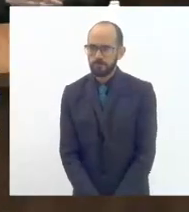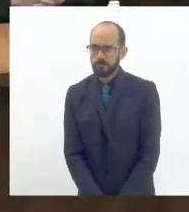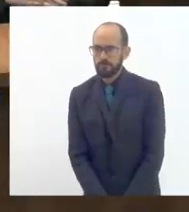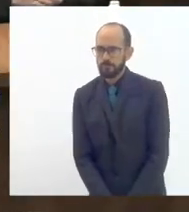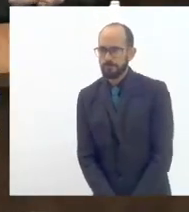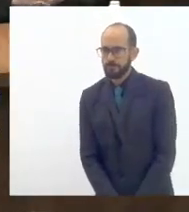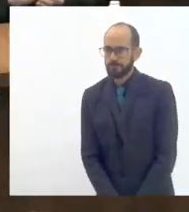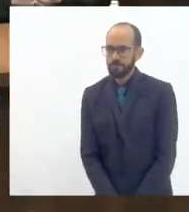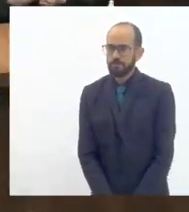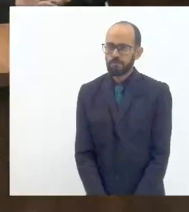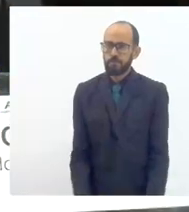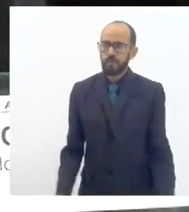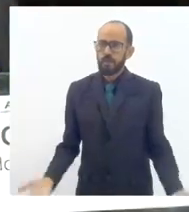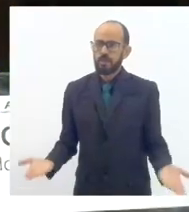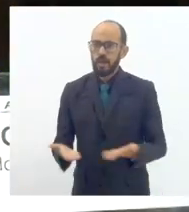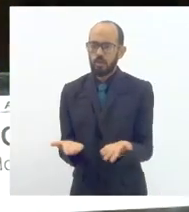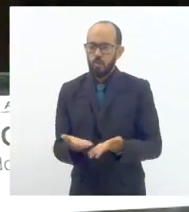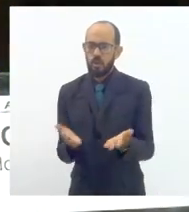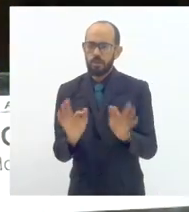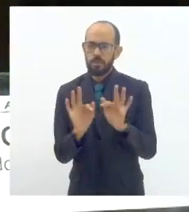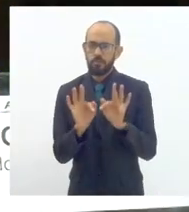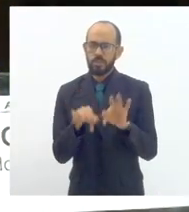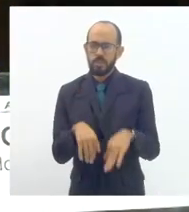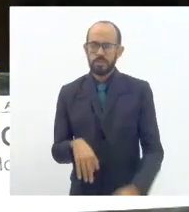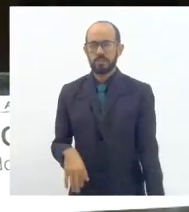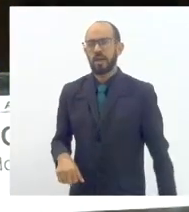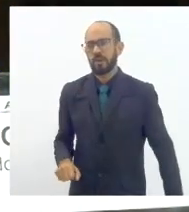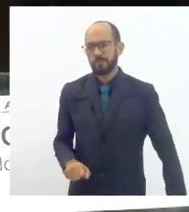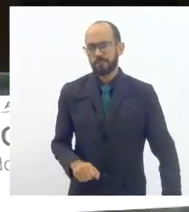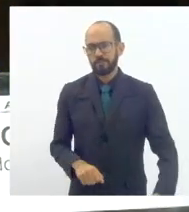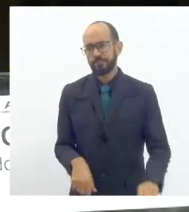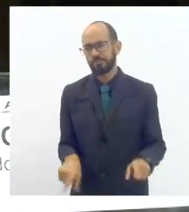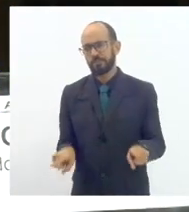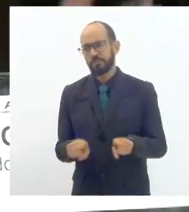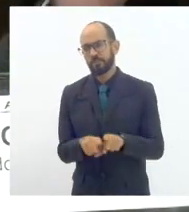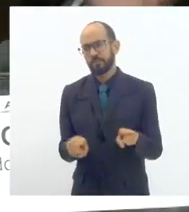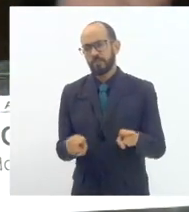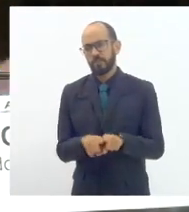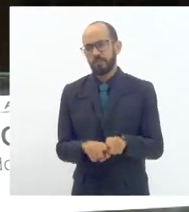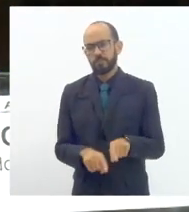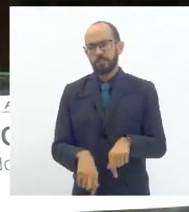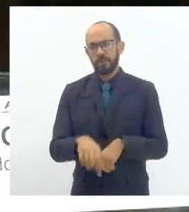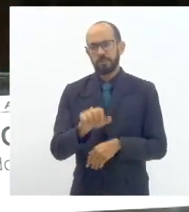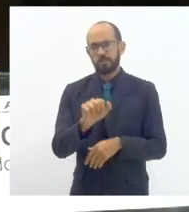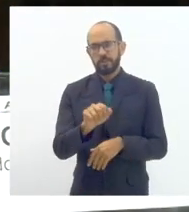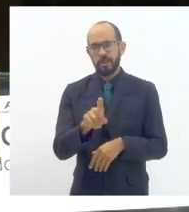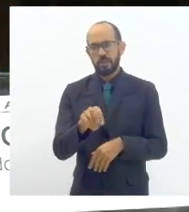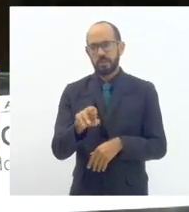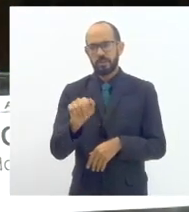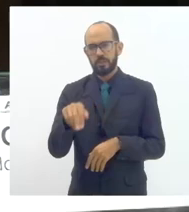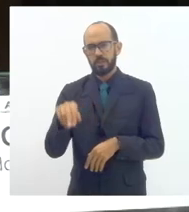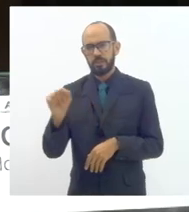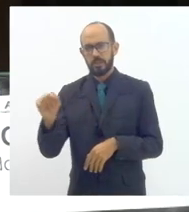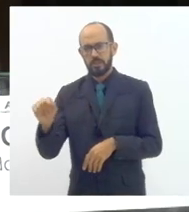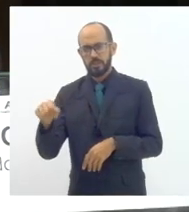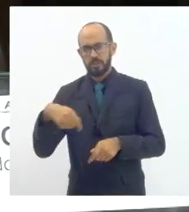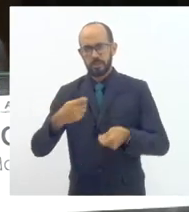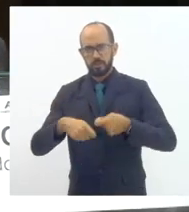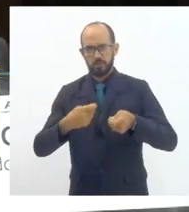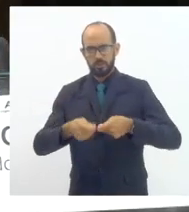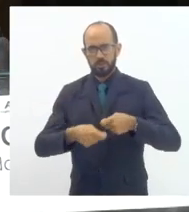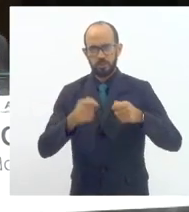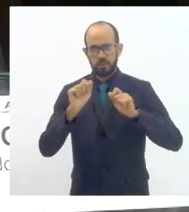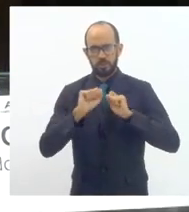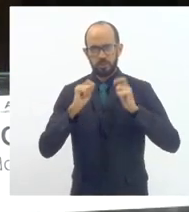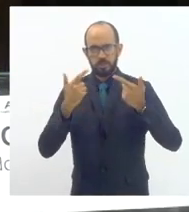E, por fim, para terminar aqui a série de agradecimentos, eu quero agradecer demais a Adriana, da administração aqui da LERJ, que nos ajuda